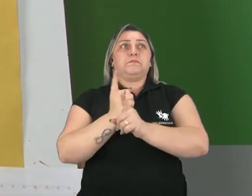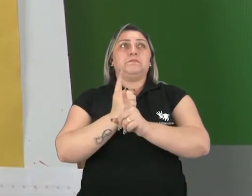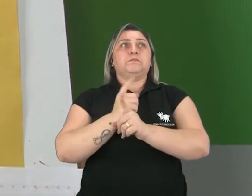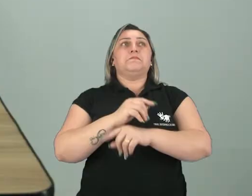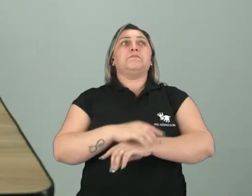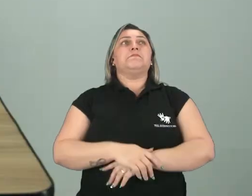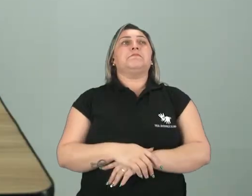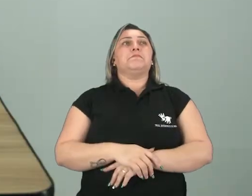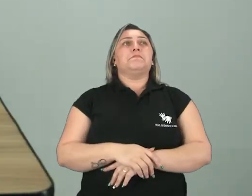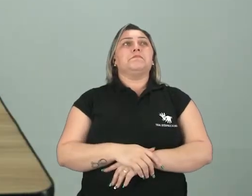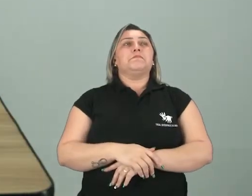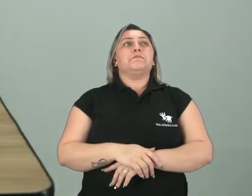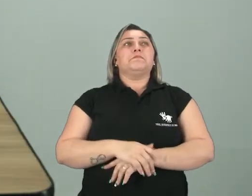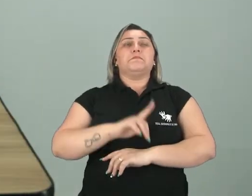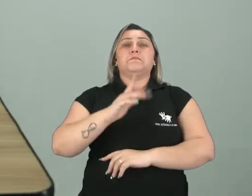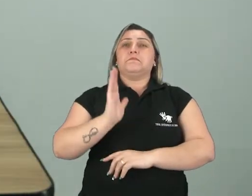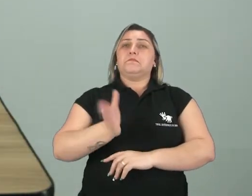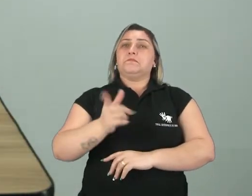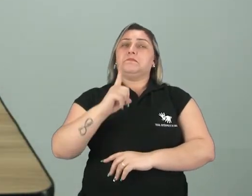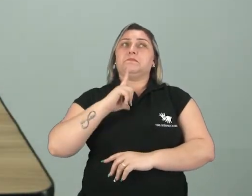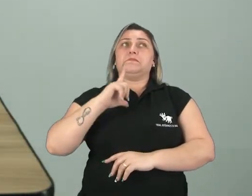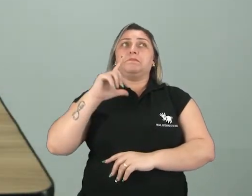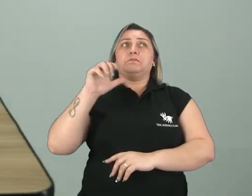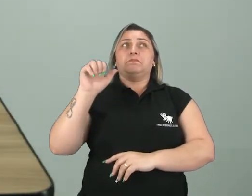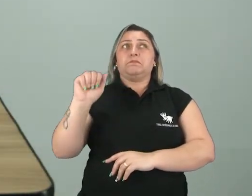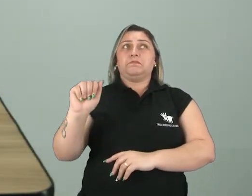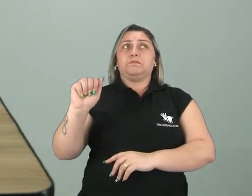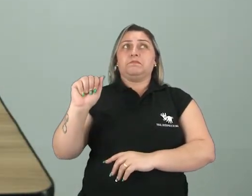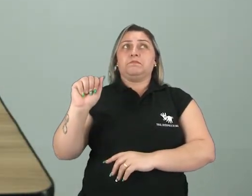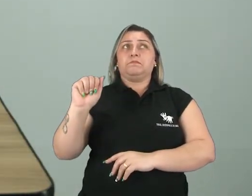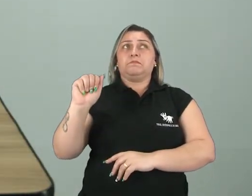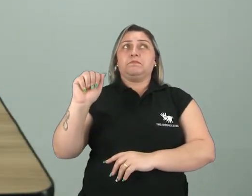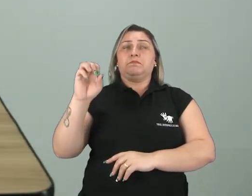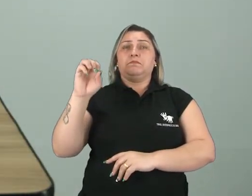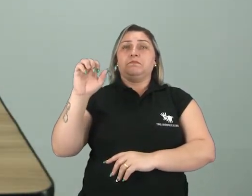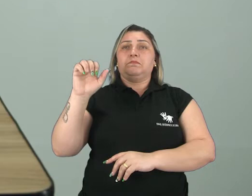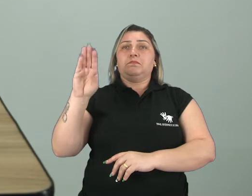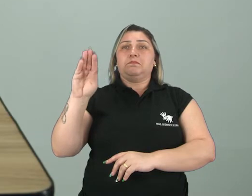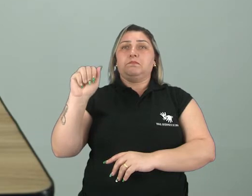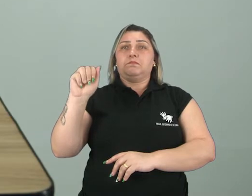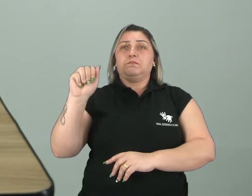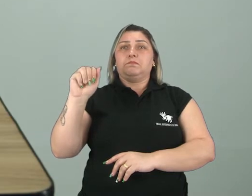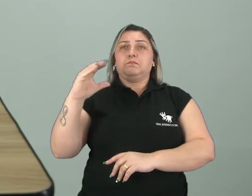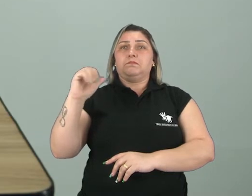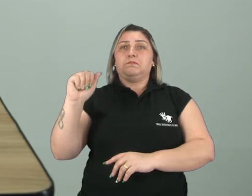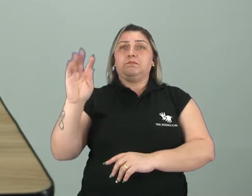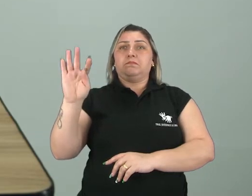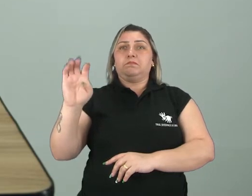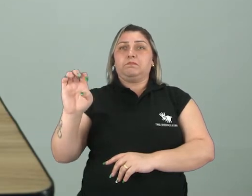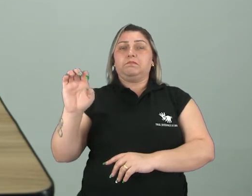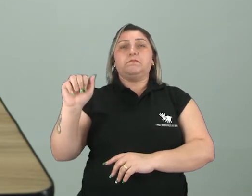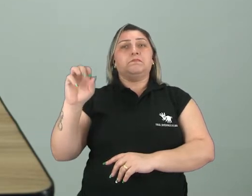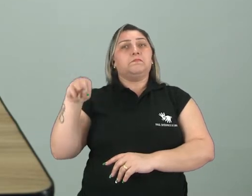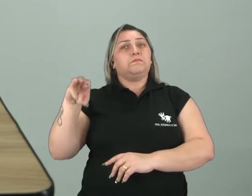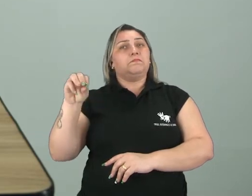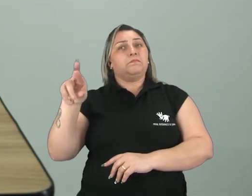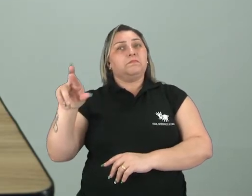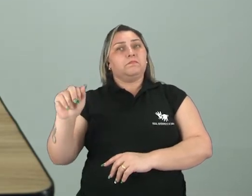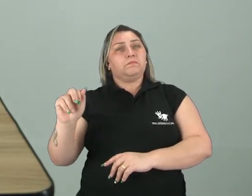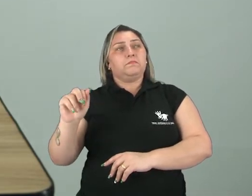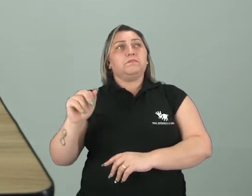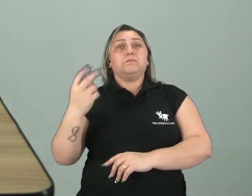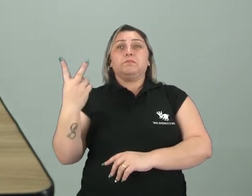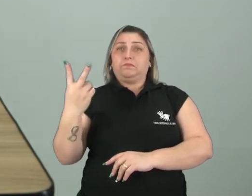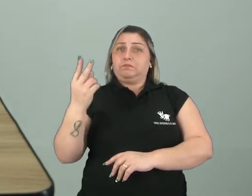encontramos aqui então já temos a da palavra abacate e a